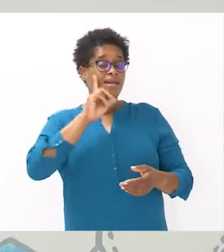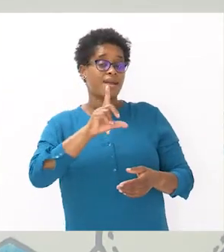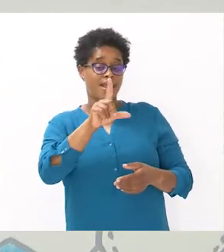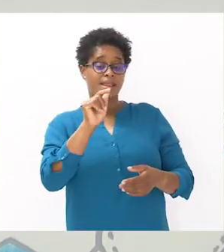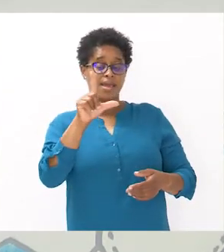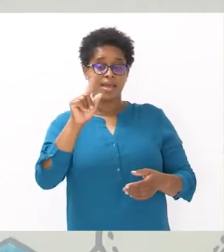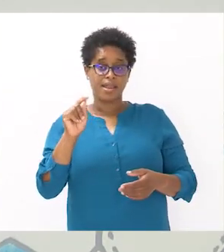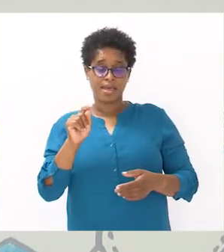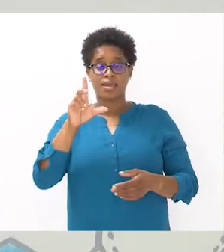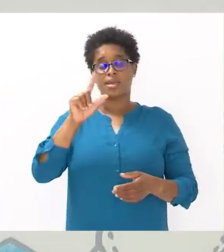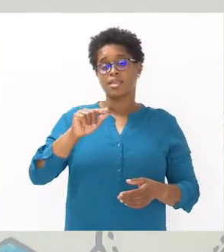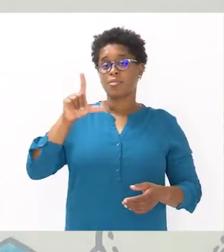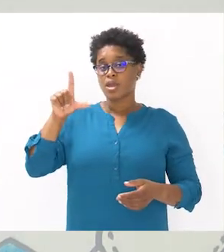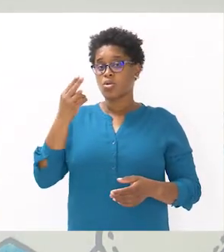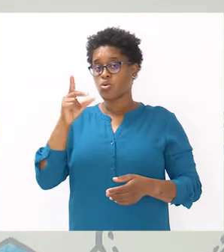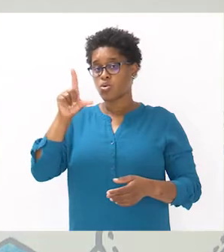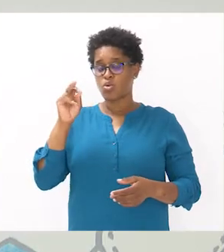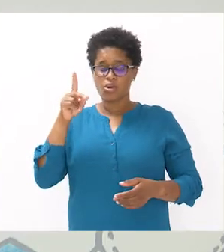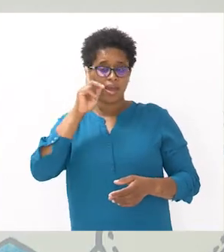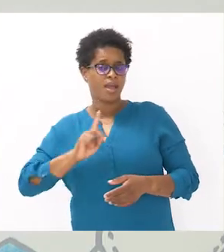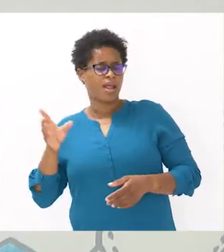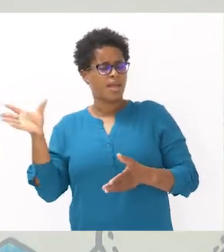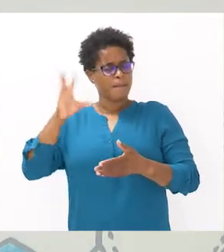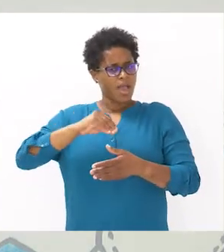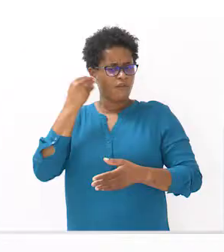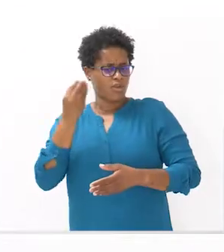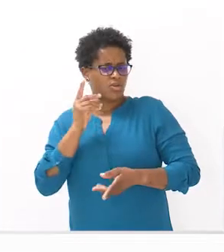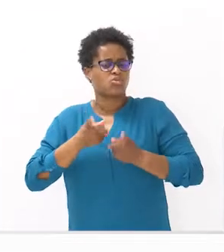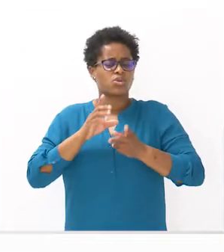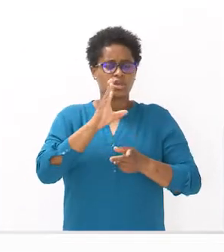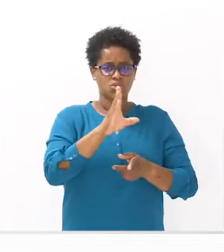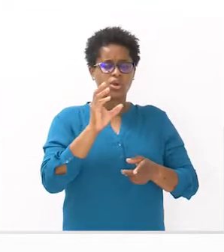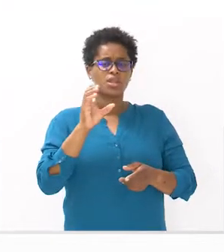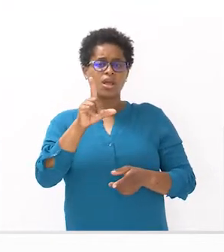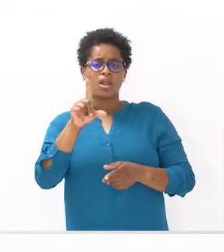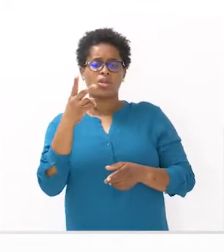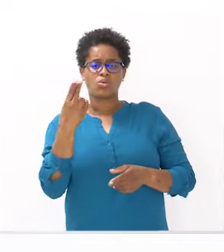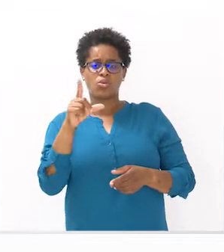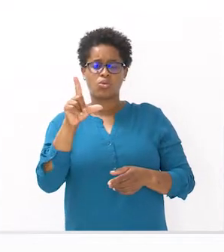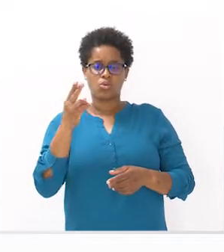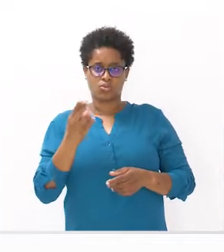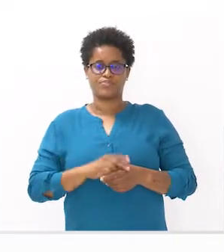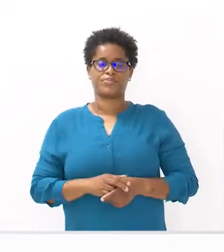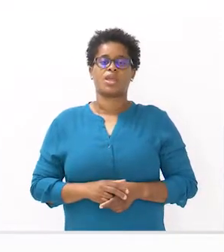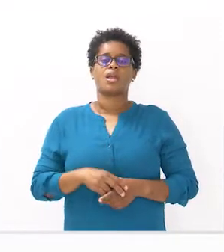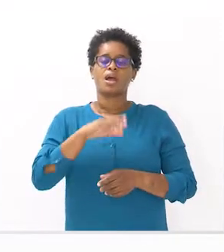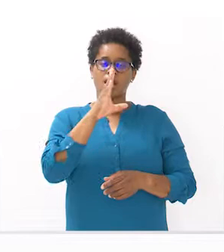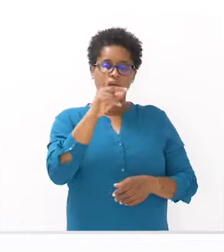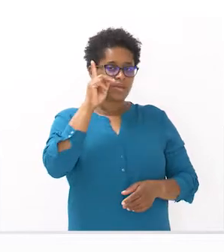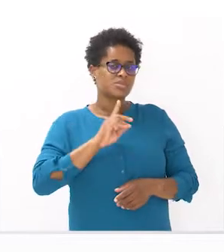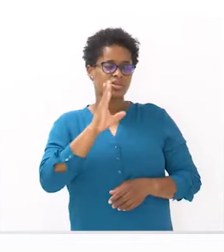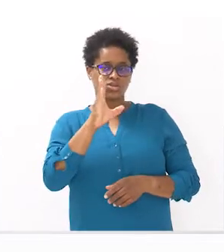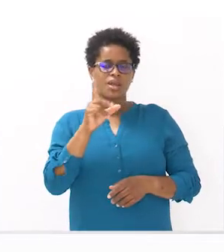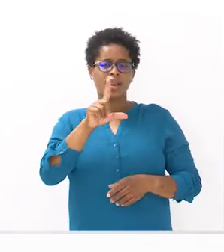Ela é mais vaidosa do que a Joaninha Lulu. A Joaninha Lelê é